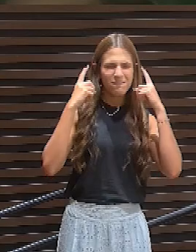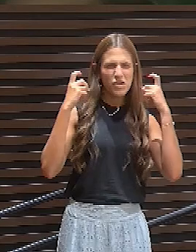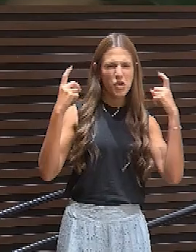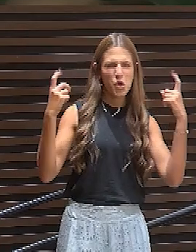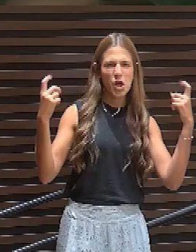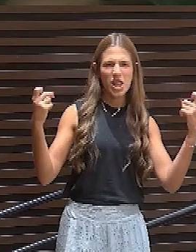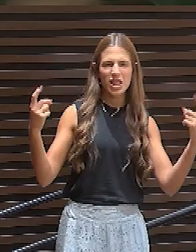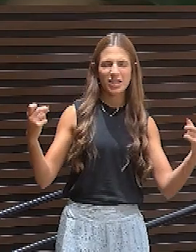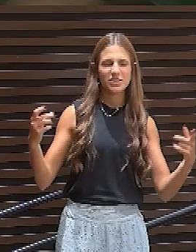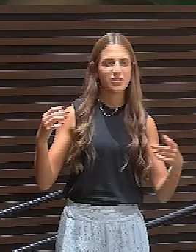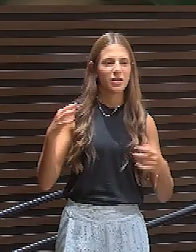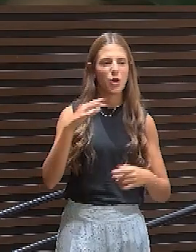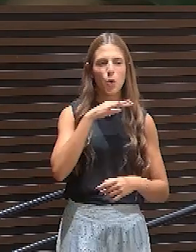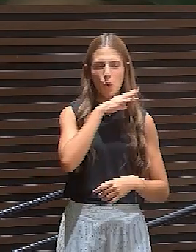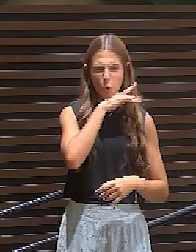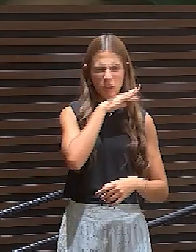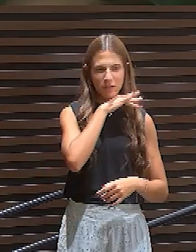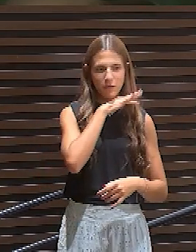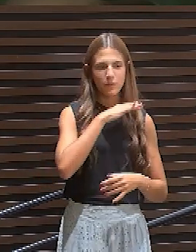terrível.